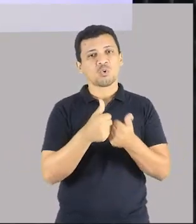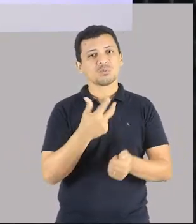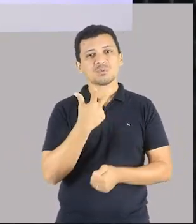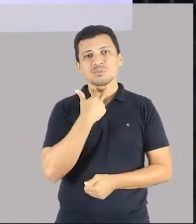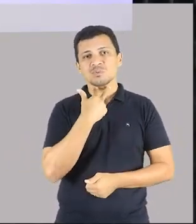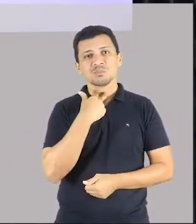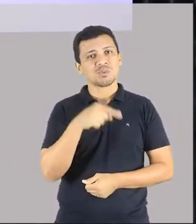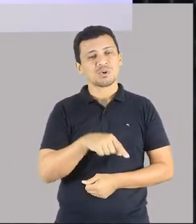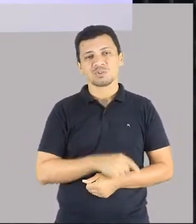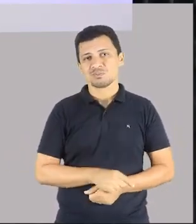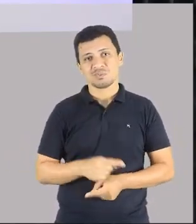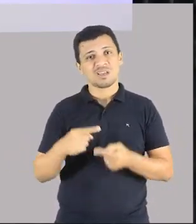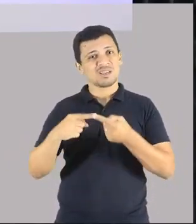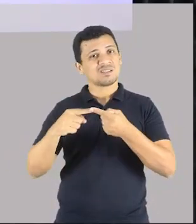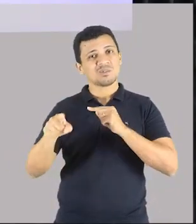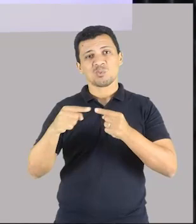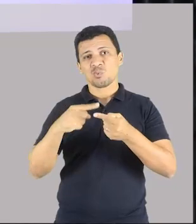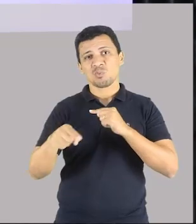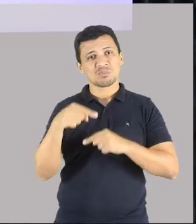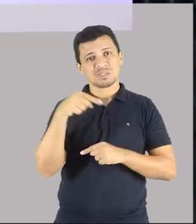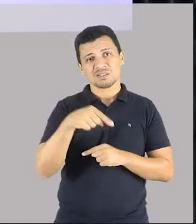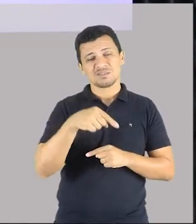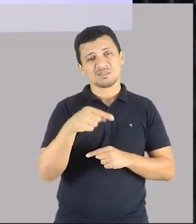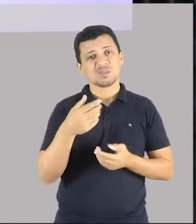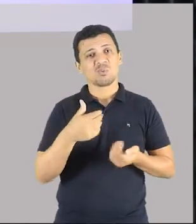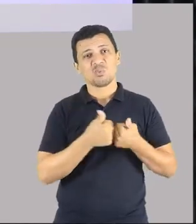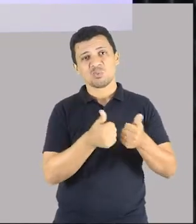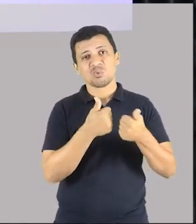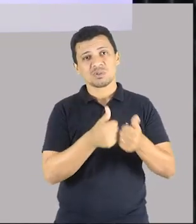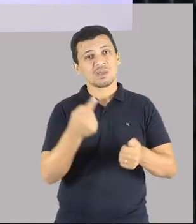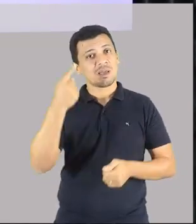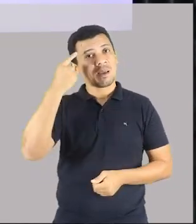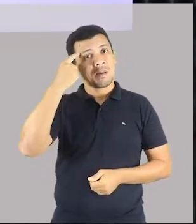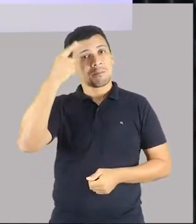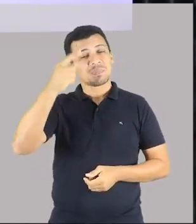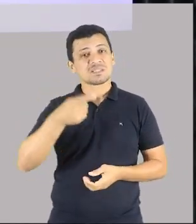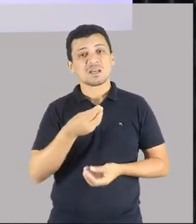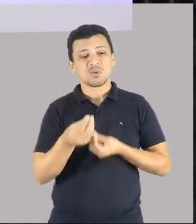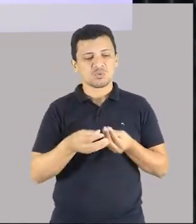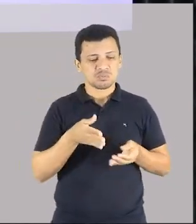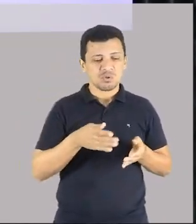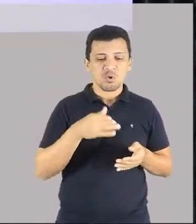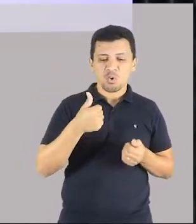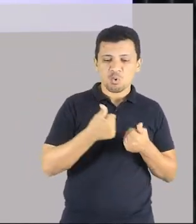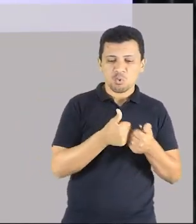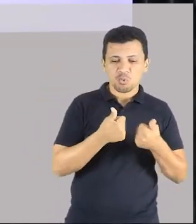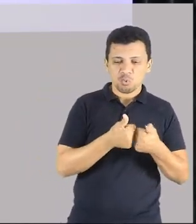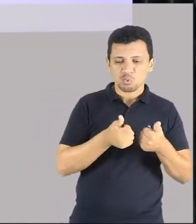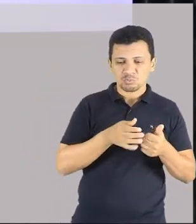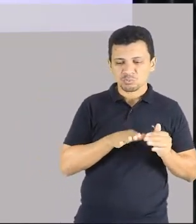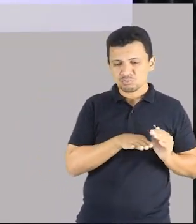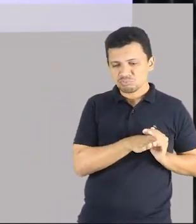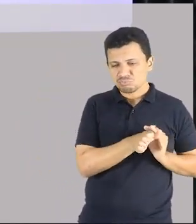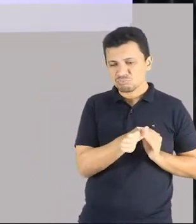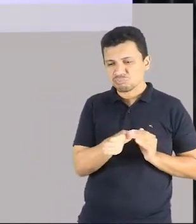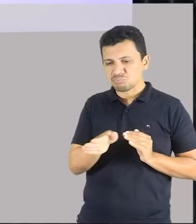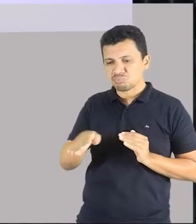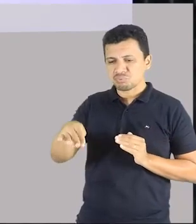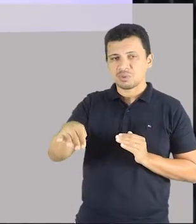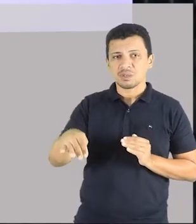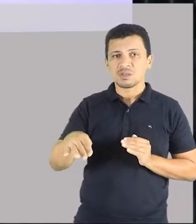É inoportuno, é inconveniente manter aquela rota. Ele vai pensar em um desvio daquele ônibus e aí com base